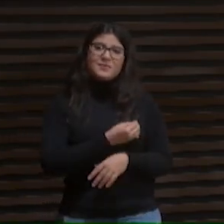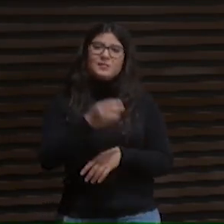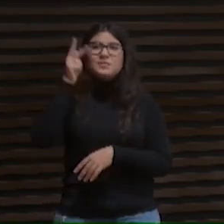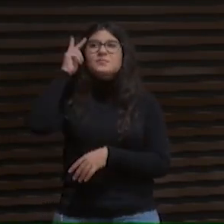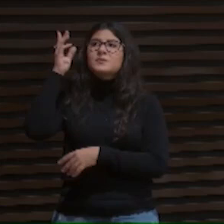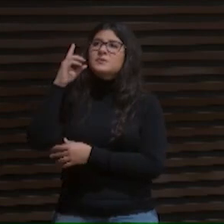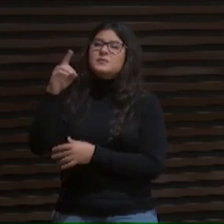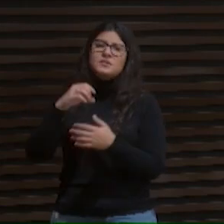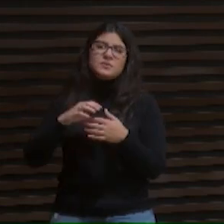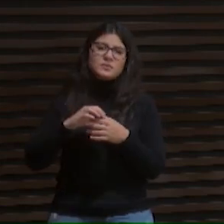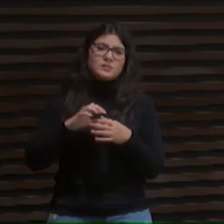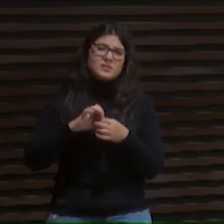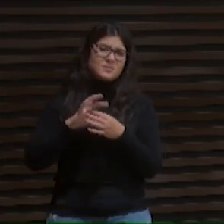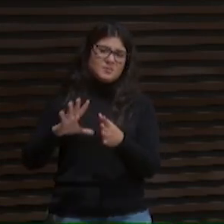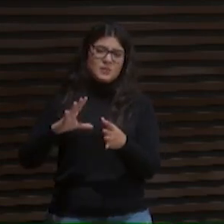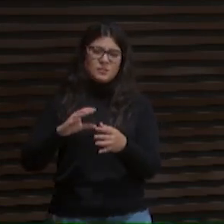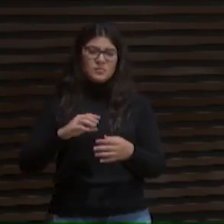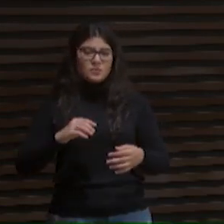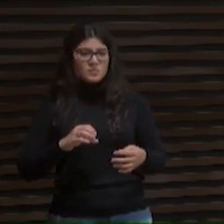ele abre mão de ser solto,